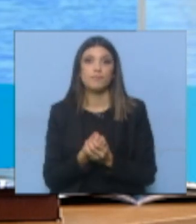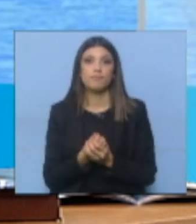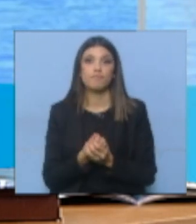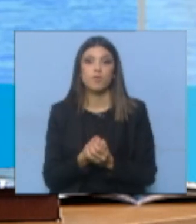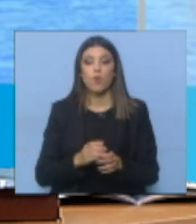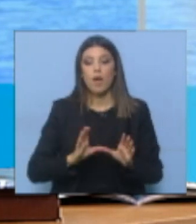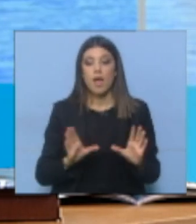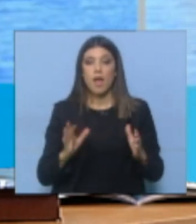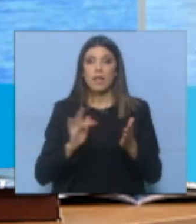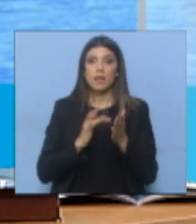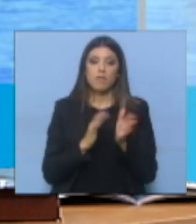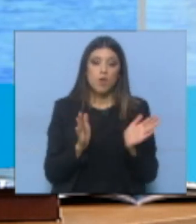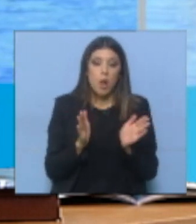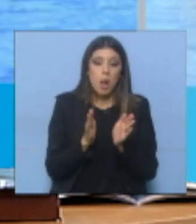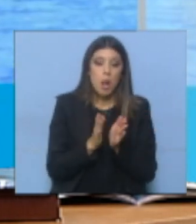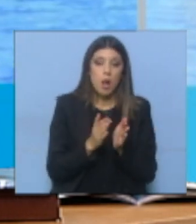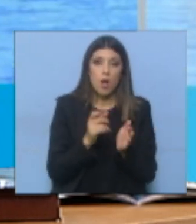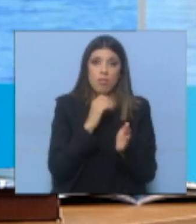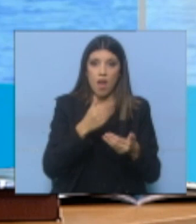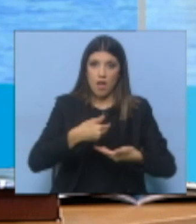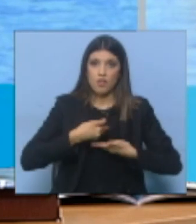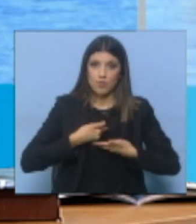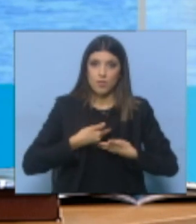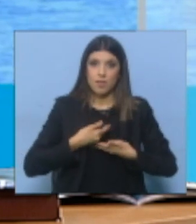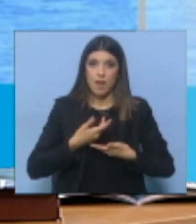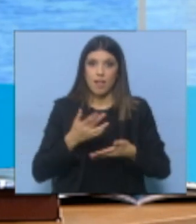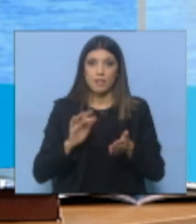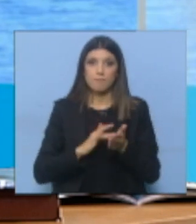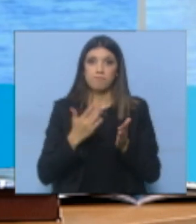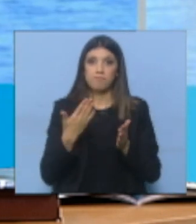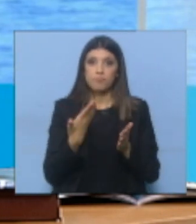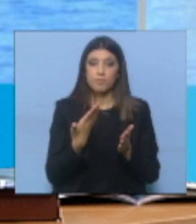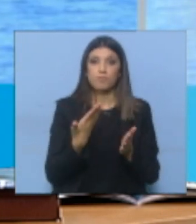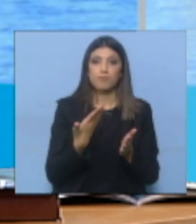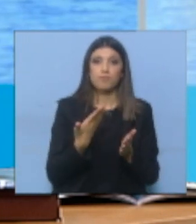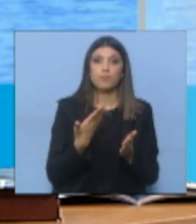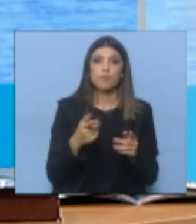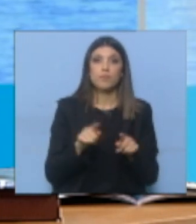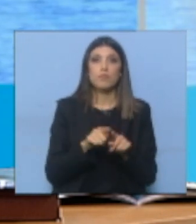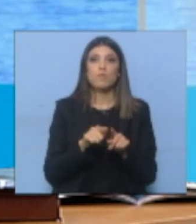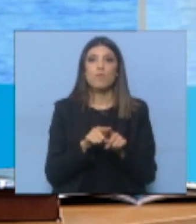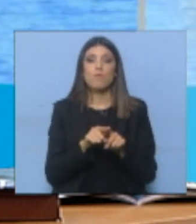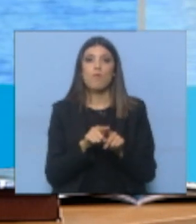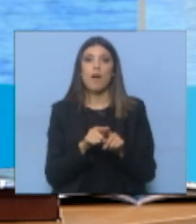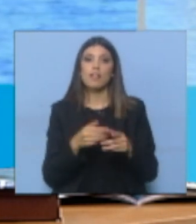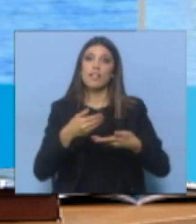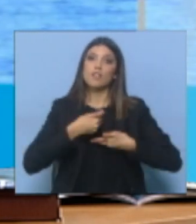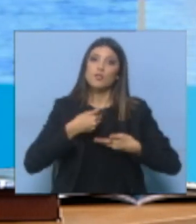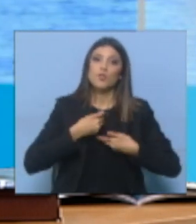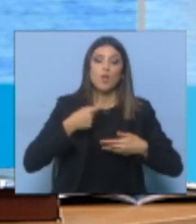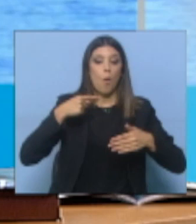pequeninos livros que nos podem ajudar. Um primeiro livro é Subirei até às fontes, e ajuda-nos a